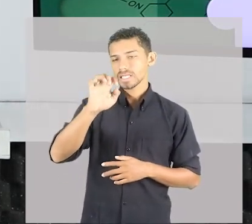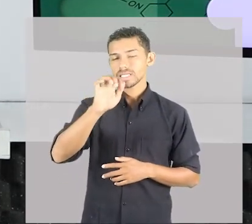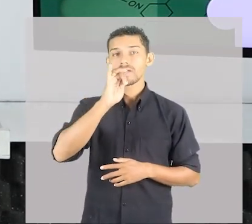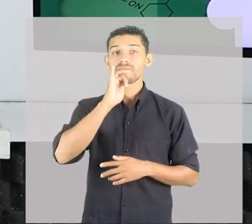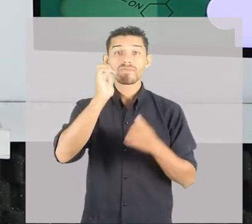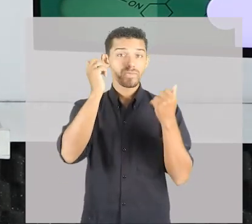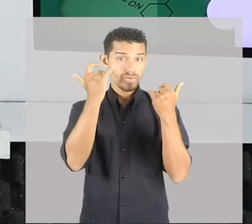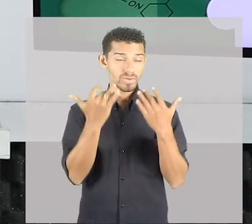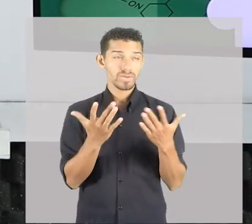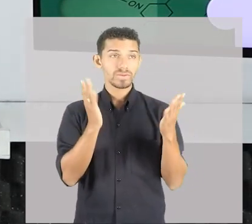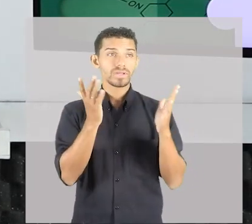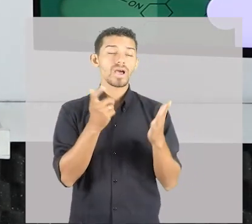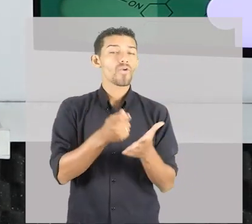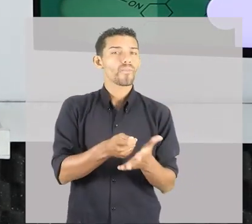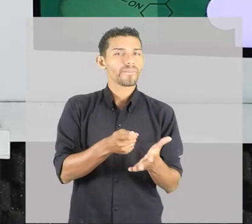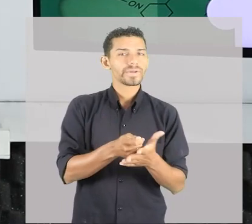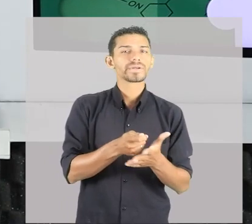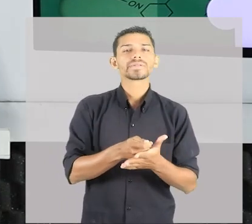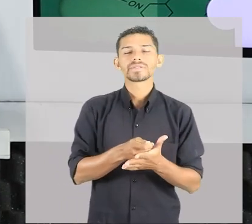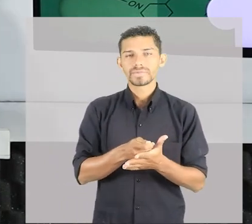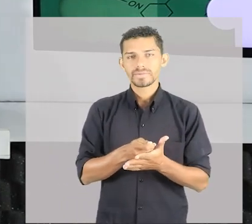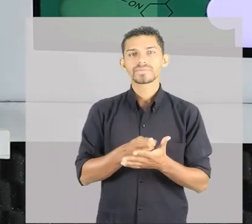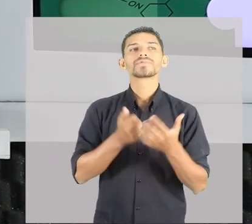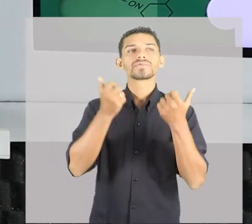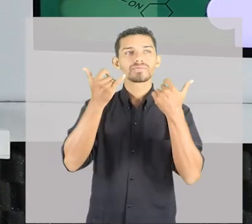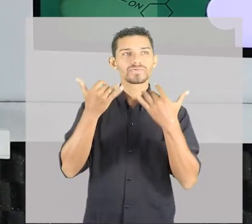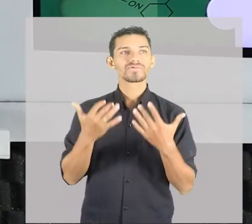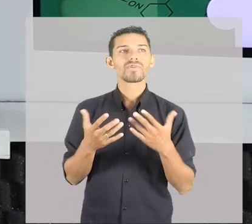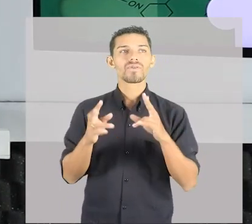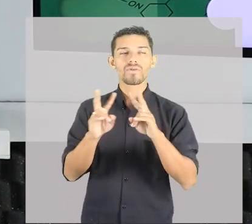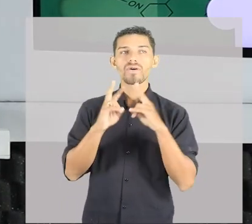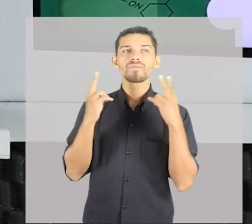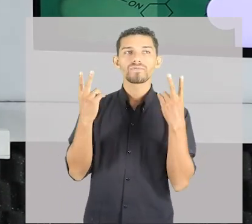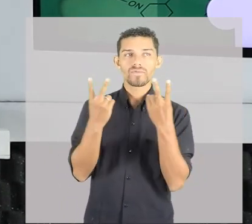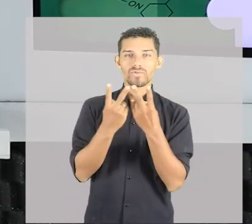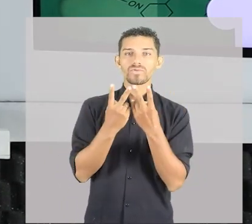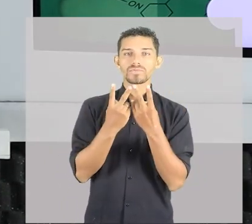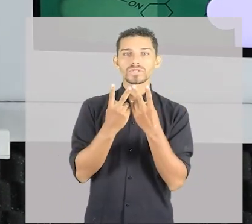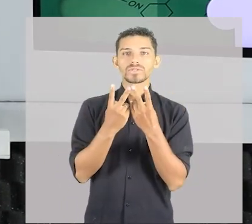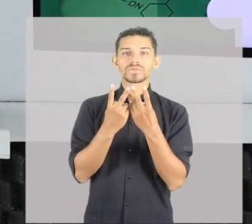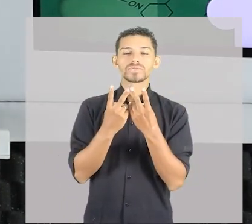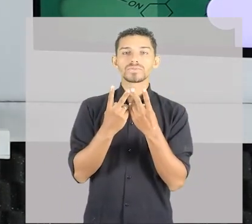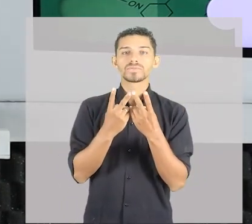gás Obrigatoriamente falou em volume